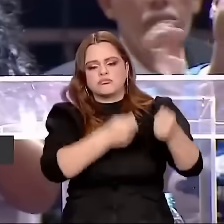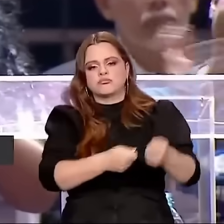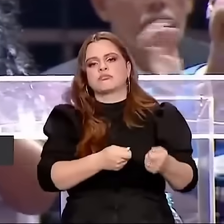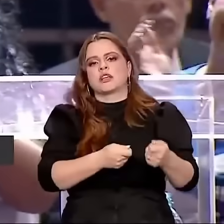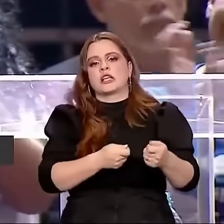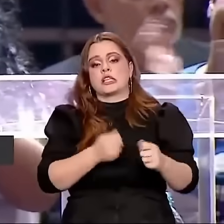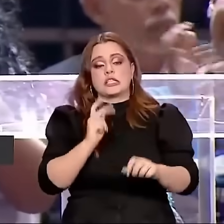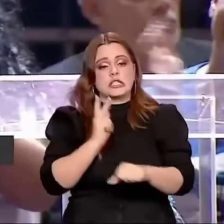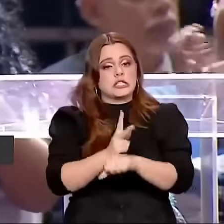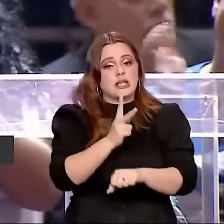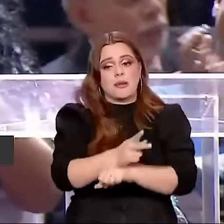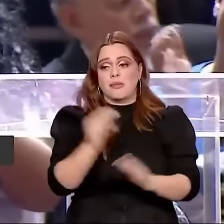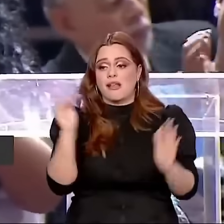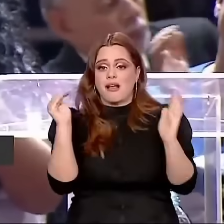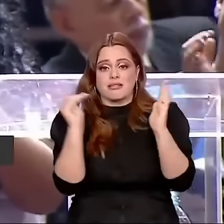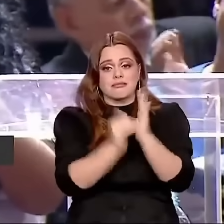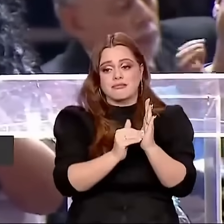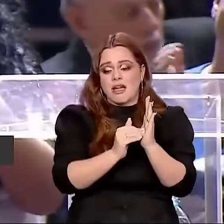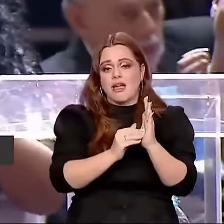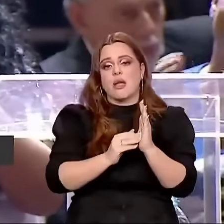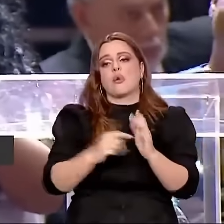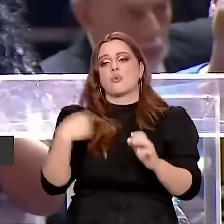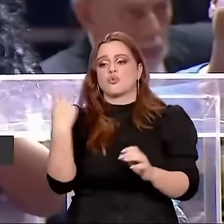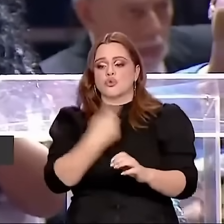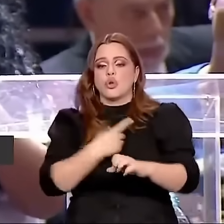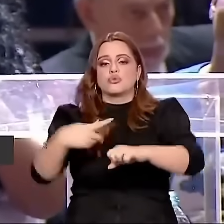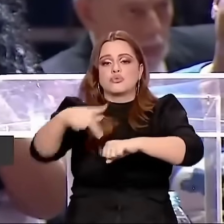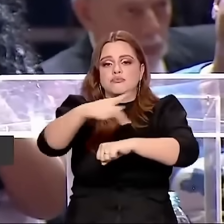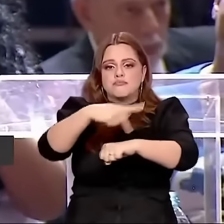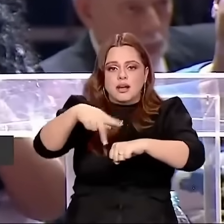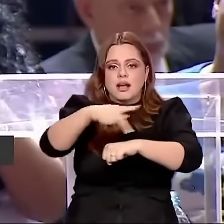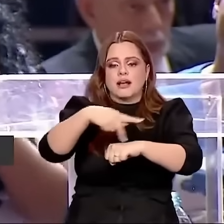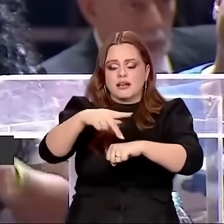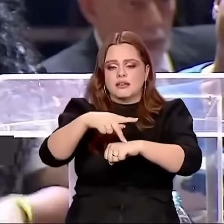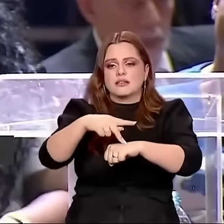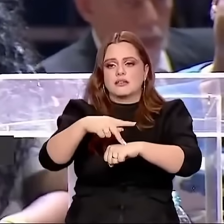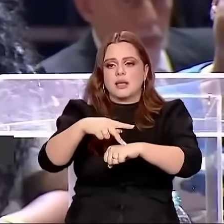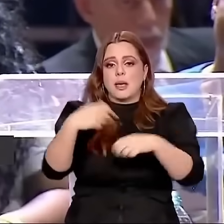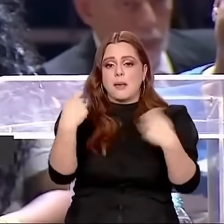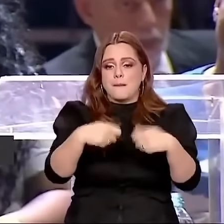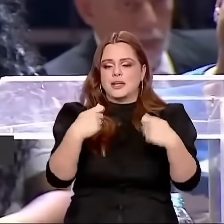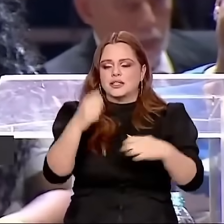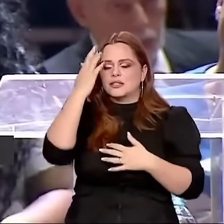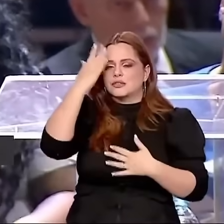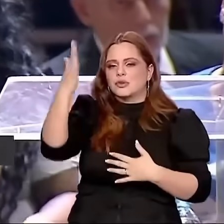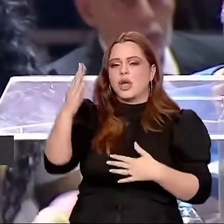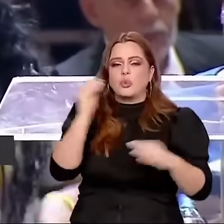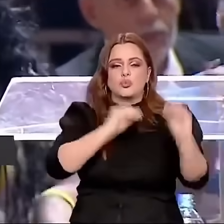país seja verdadeiramente o país que todos nós sonhamos. Um